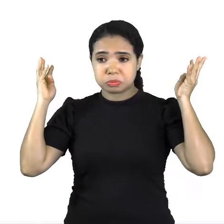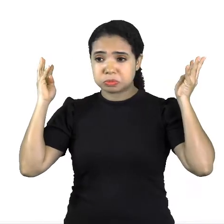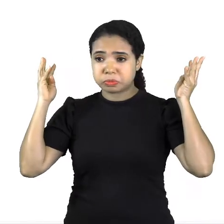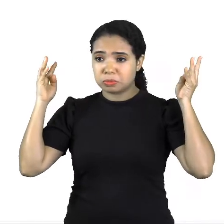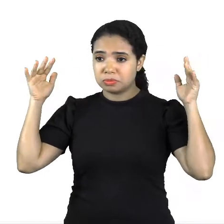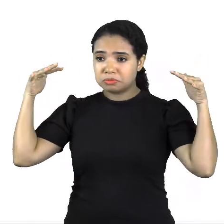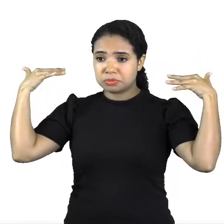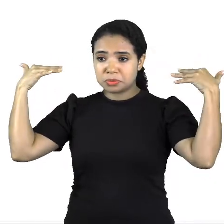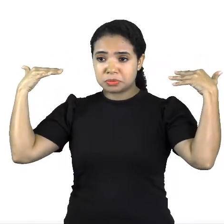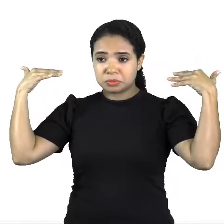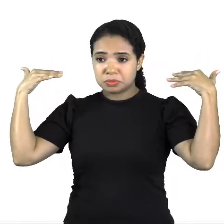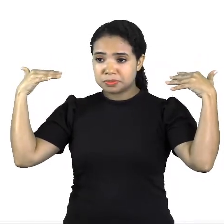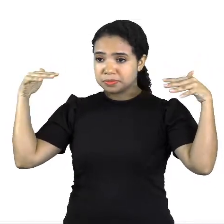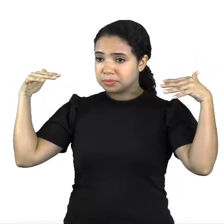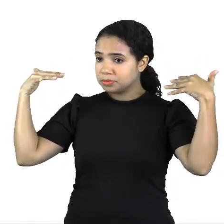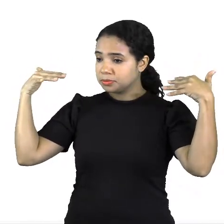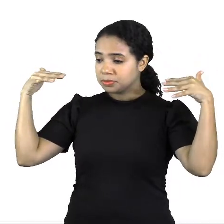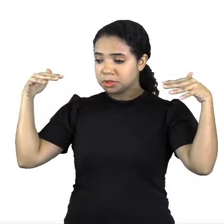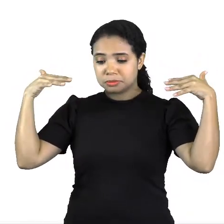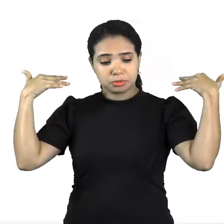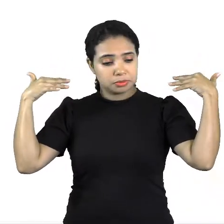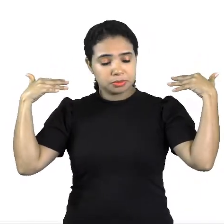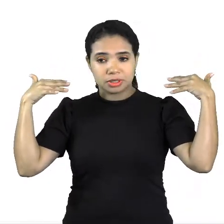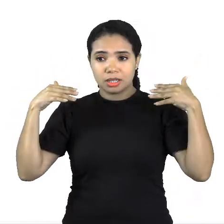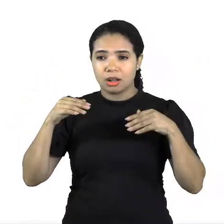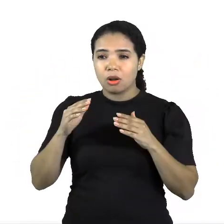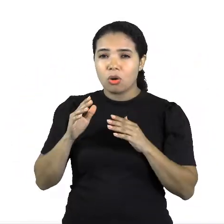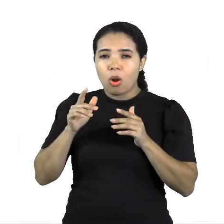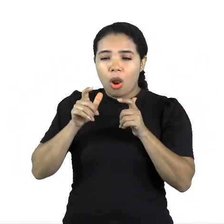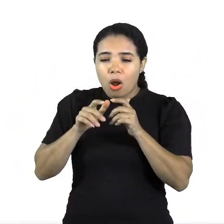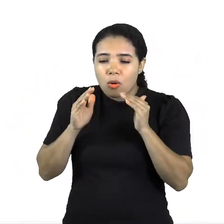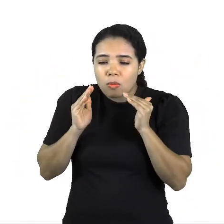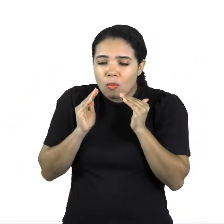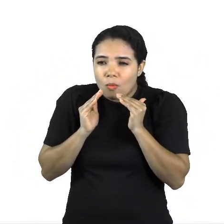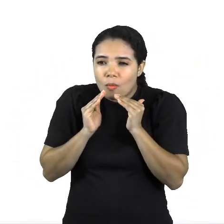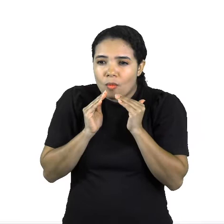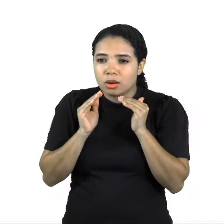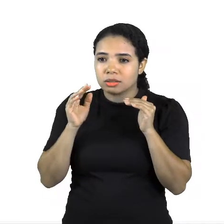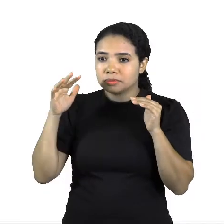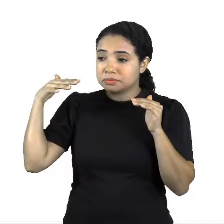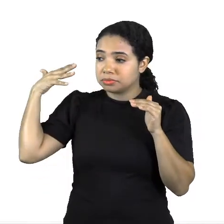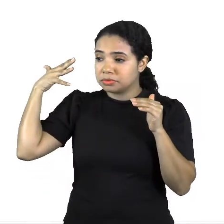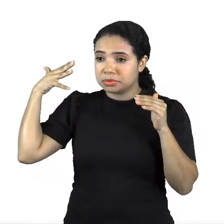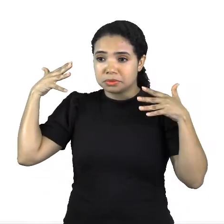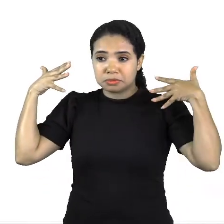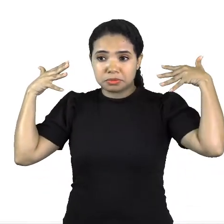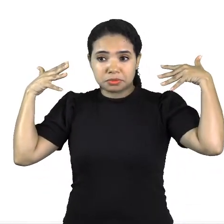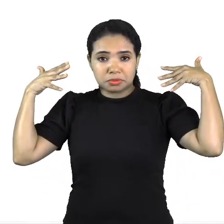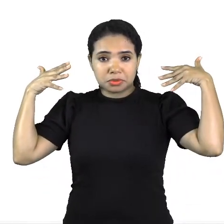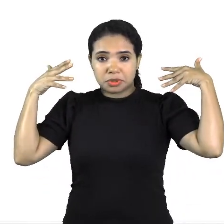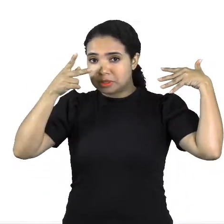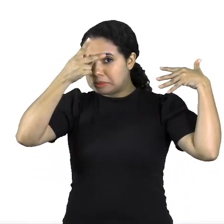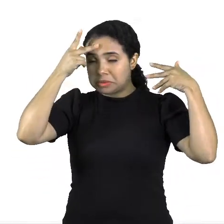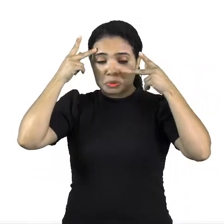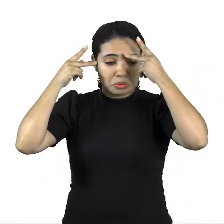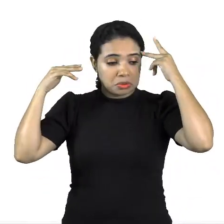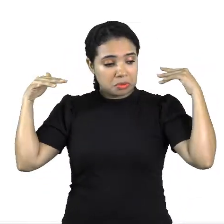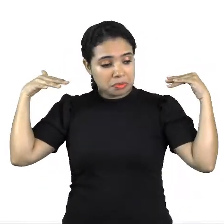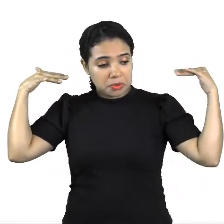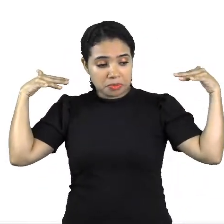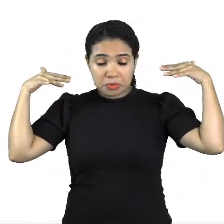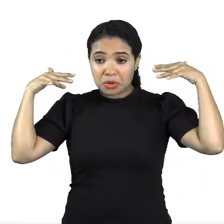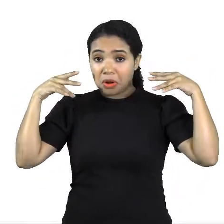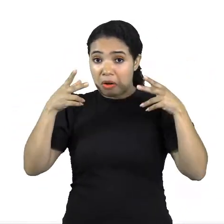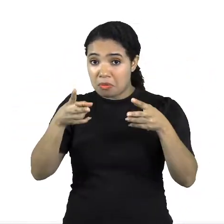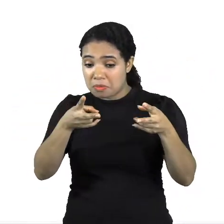lugar bem pequeno e as pessoas atrás olhando para ela, né? Porque durante a leitura desse diário, vocês